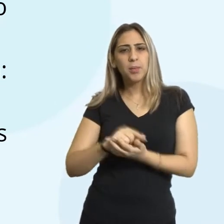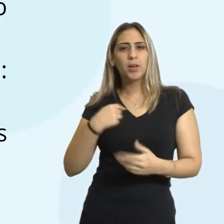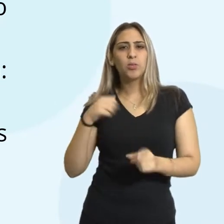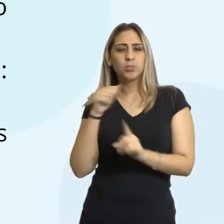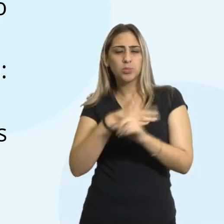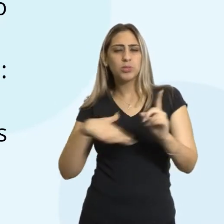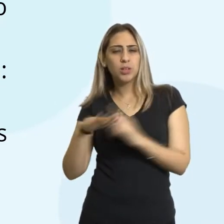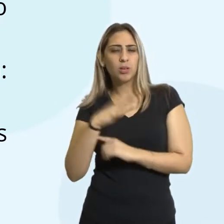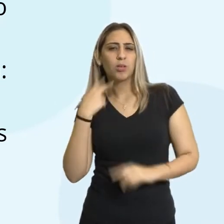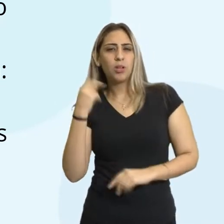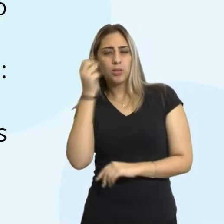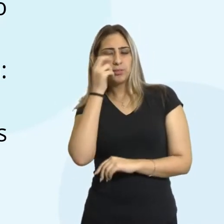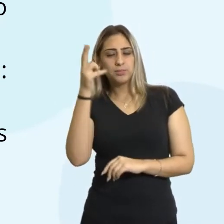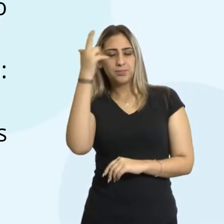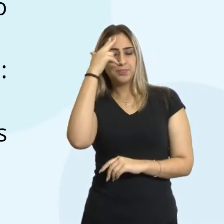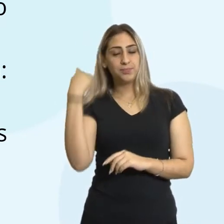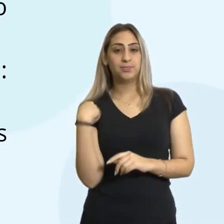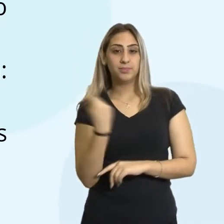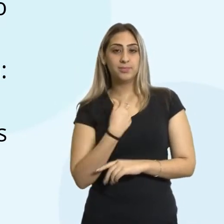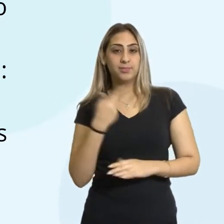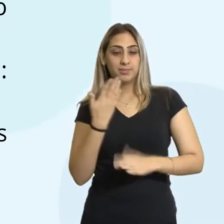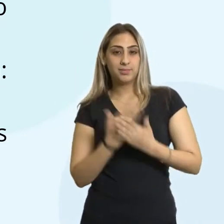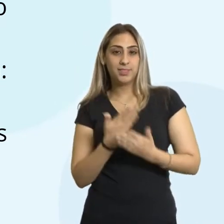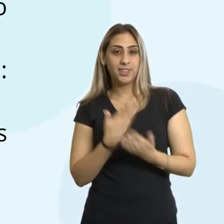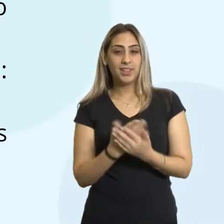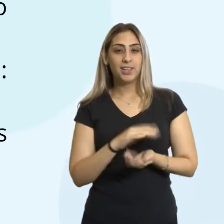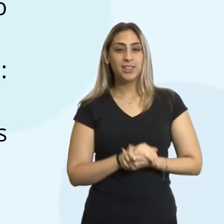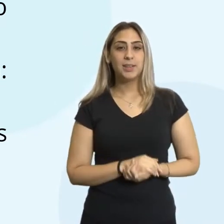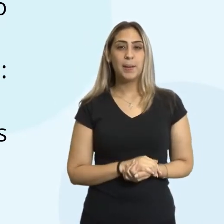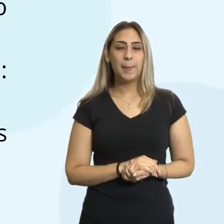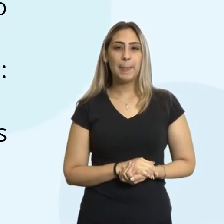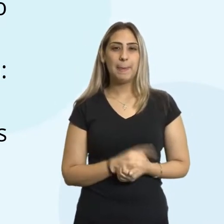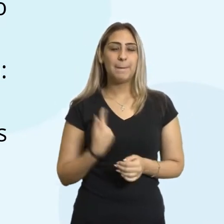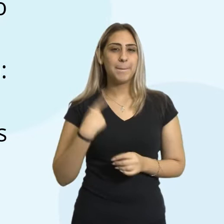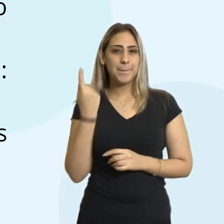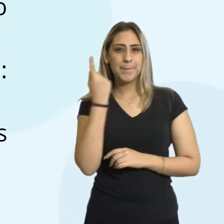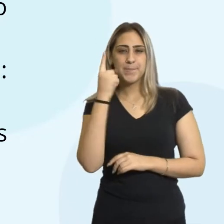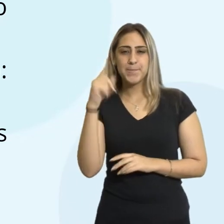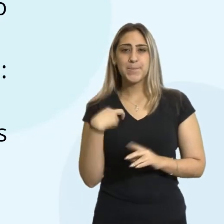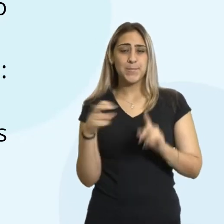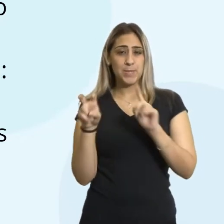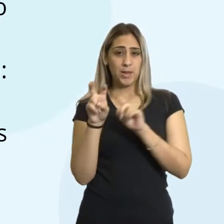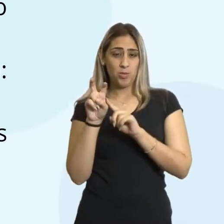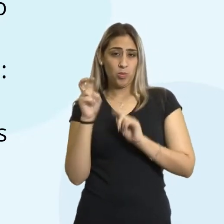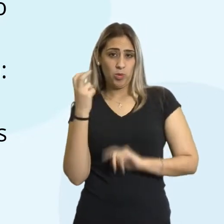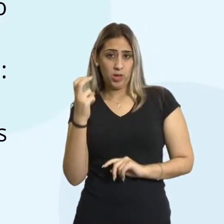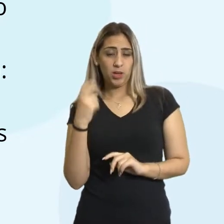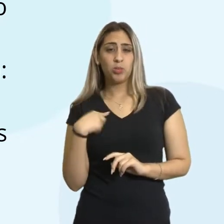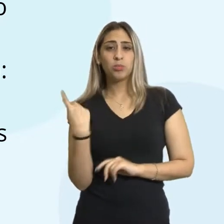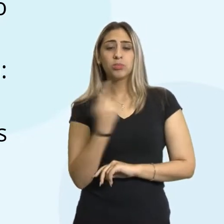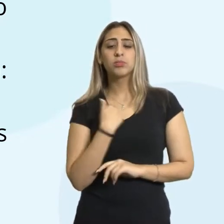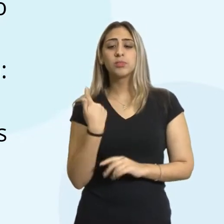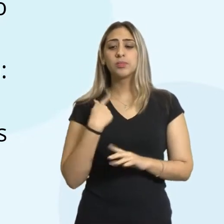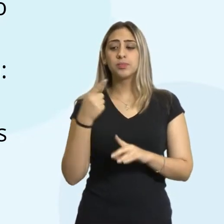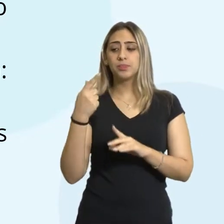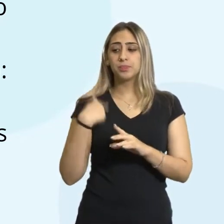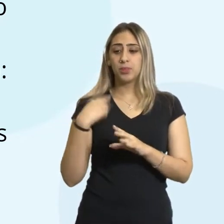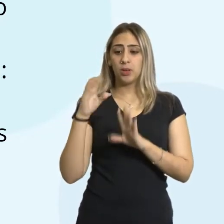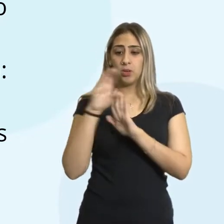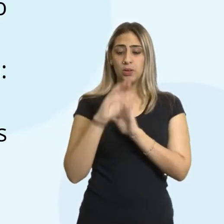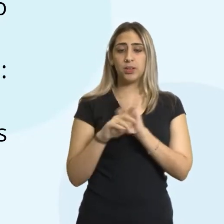cultura do contexto cultural dessa desses estudantes e último componente o quinto dessa unidade curricular